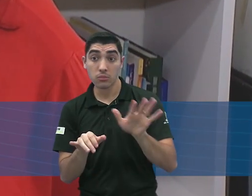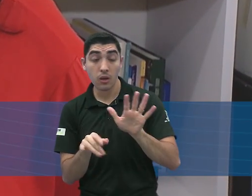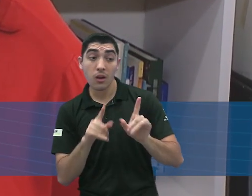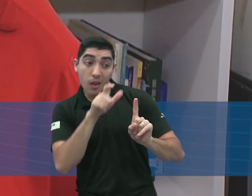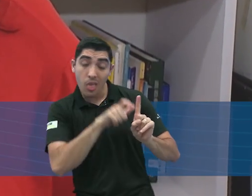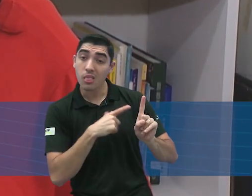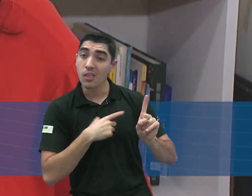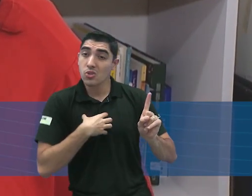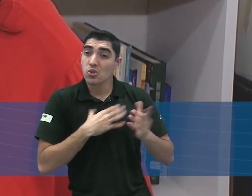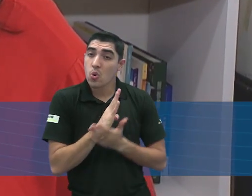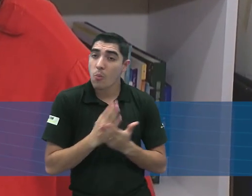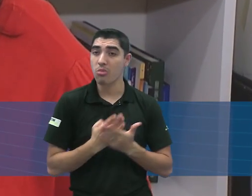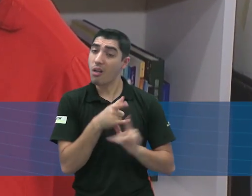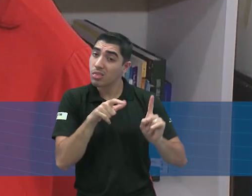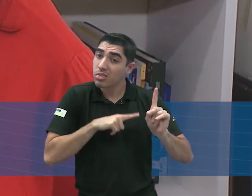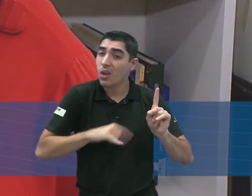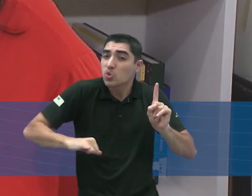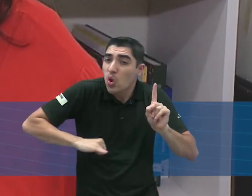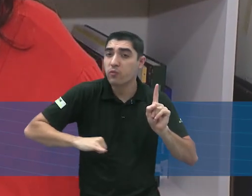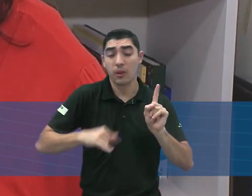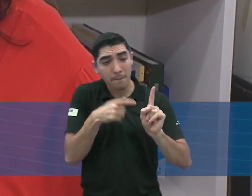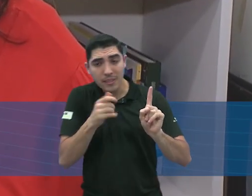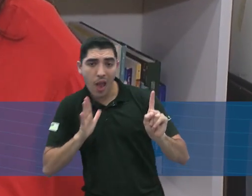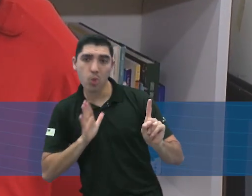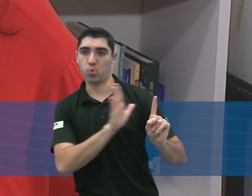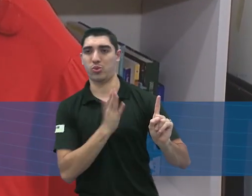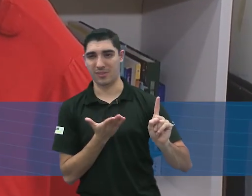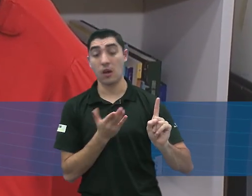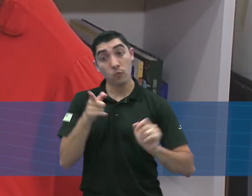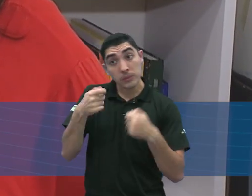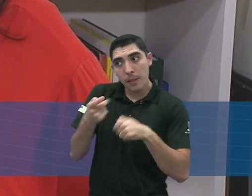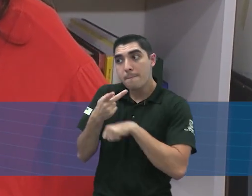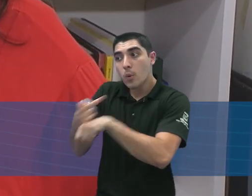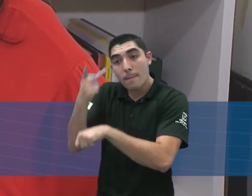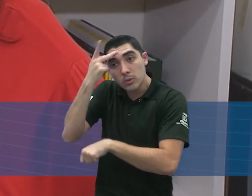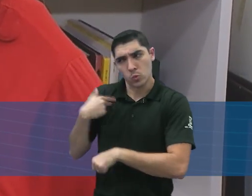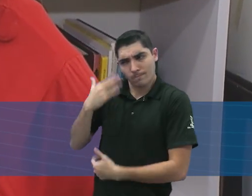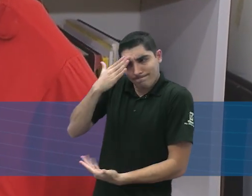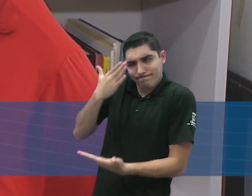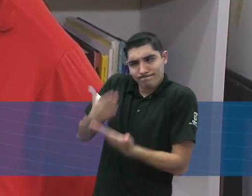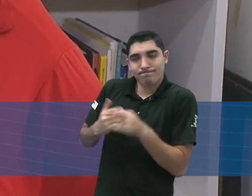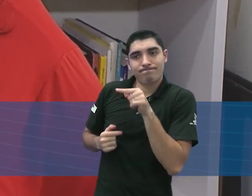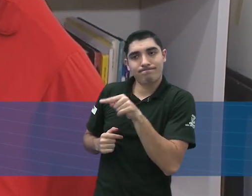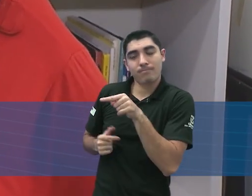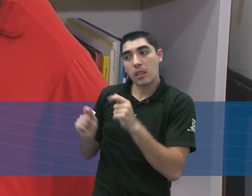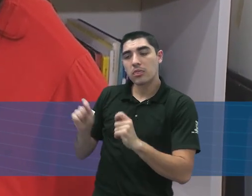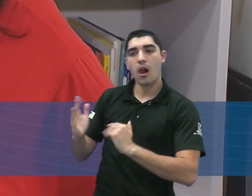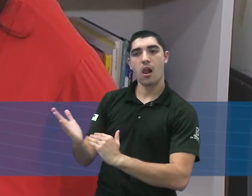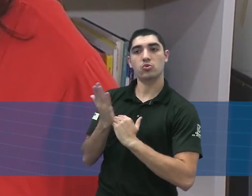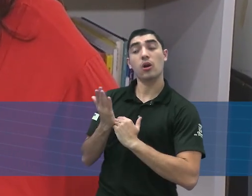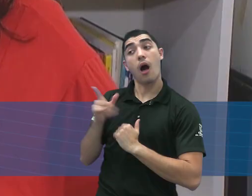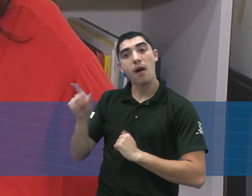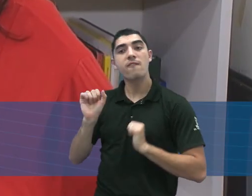aquela pessoa está incomodada e está sofrendo, então precisa de ajuda. Procure uma pessoa que você confie e que ela possa te